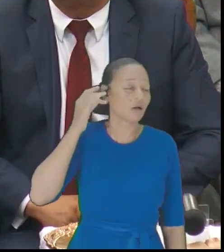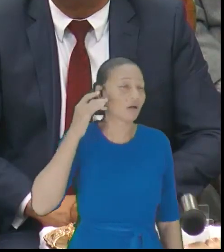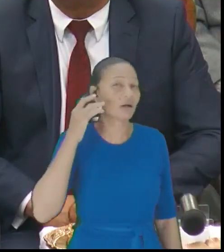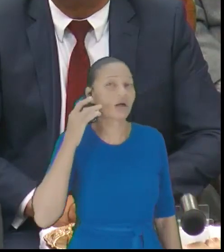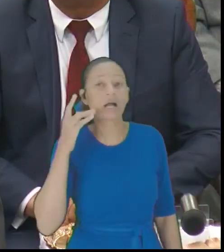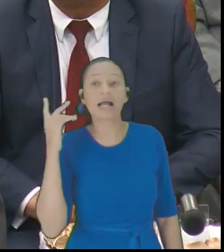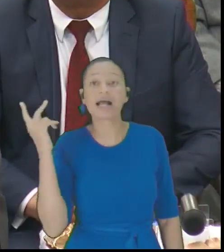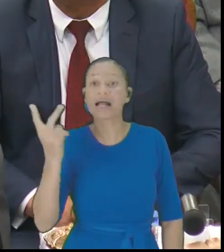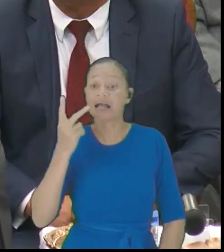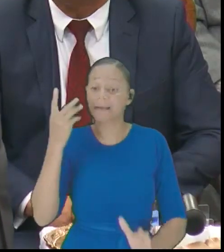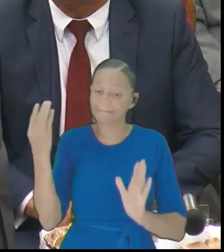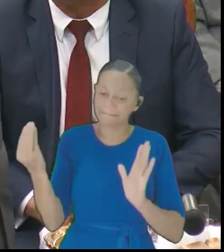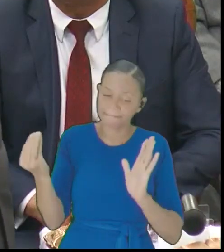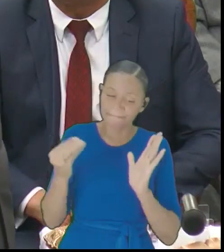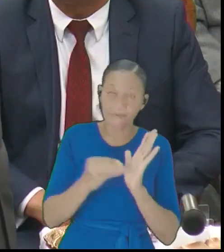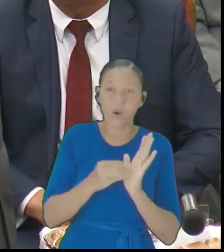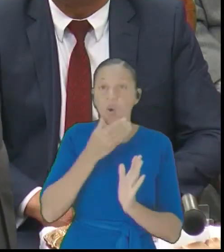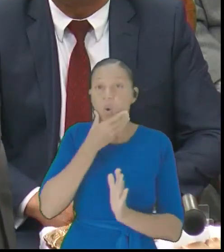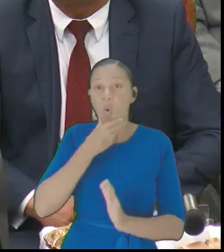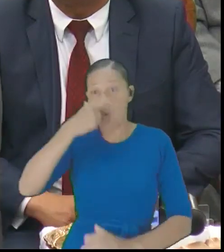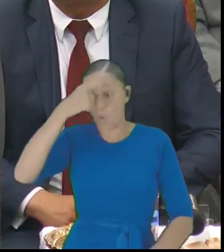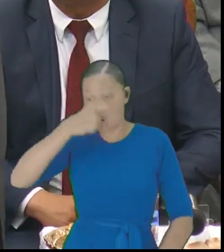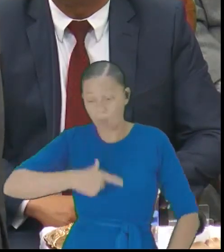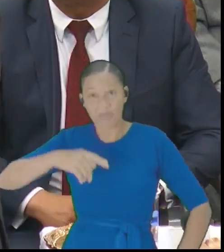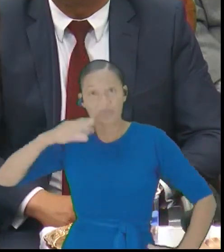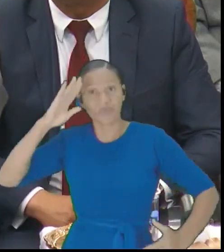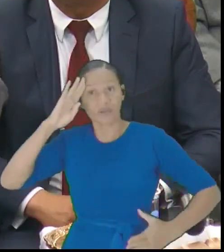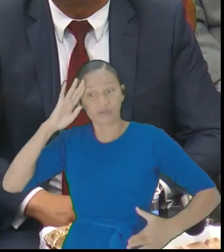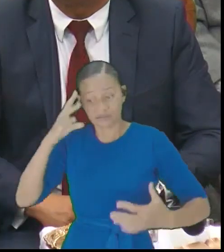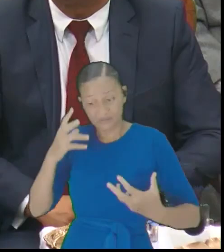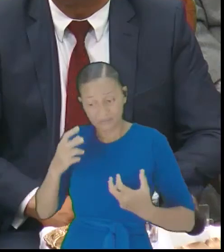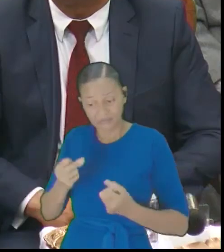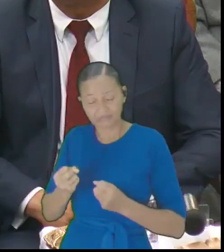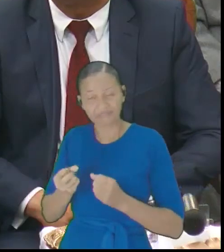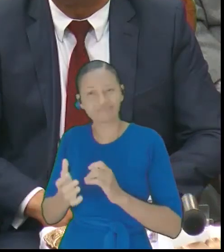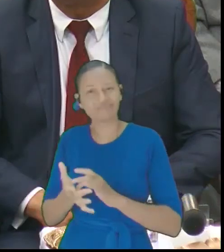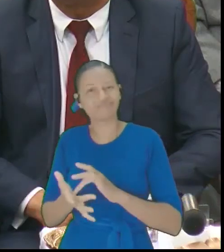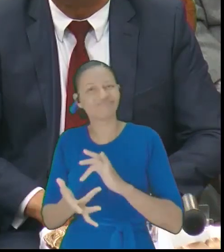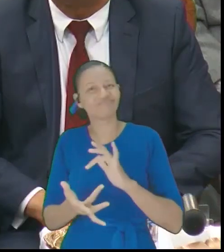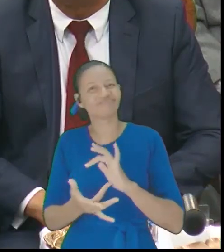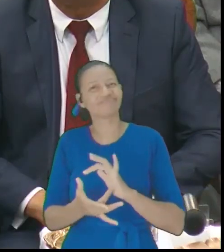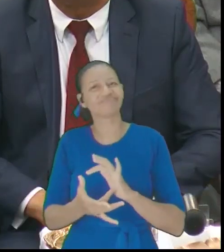que a história mostra que ele se converteu, irmão.